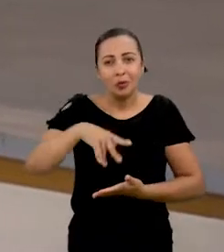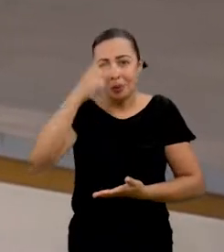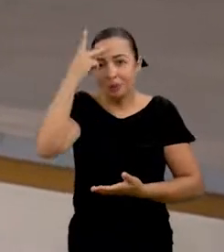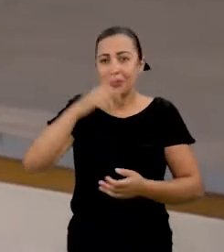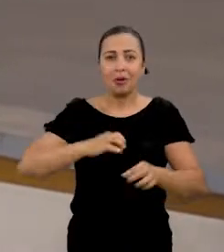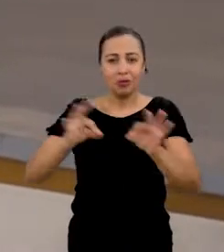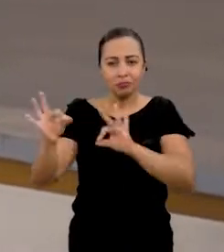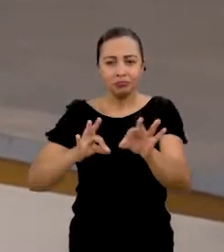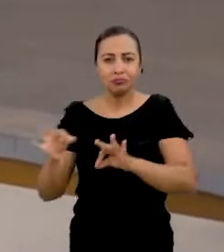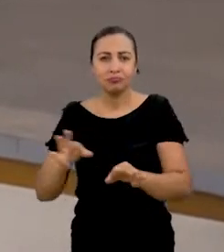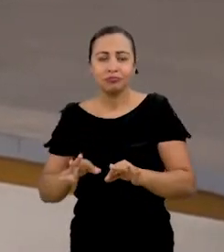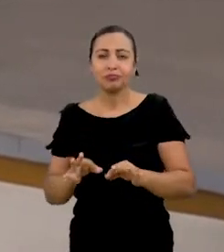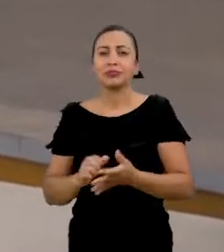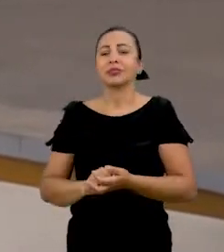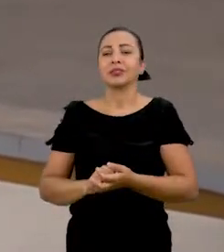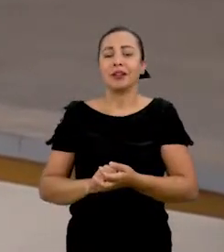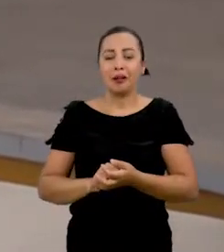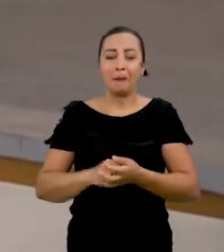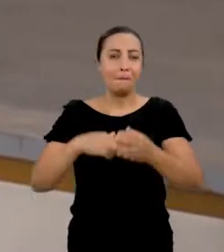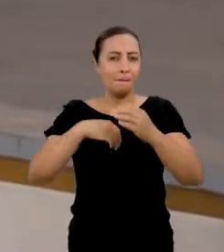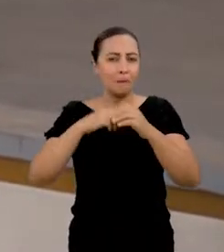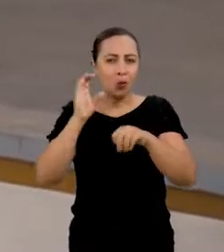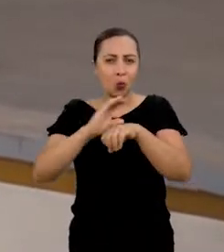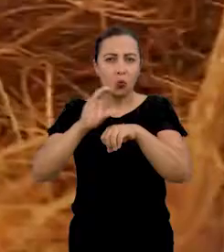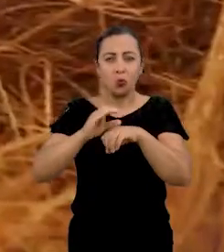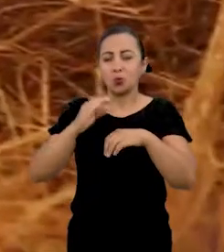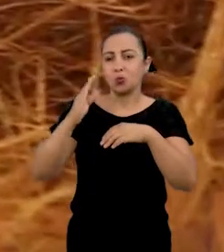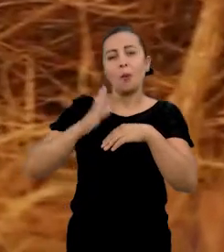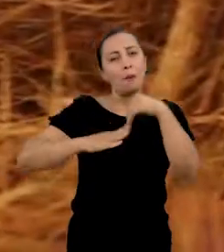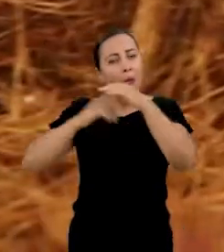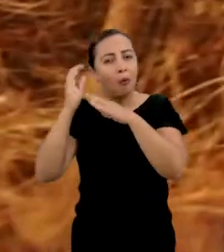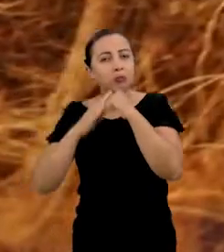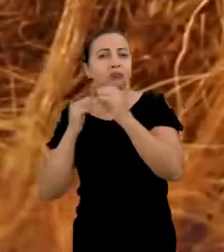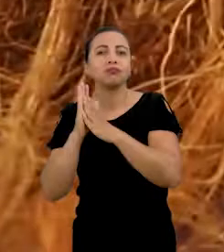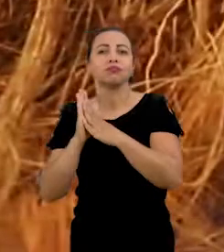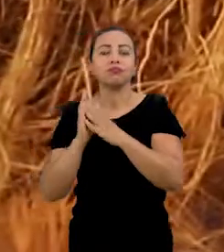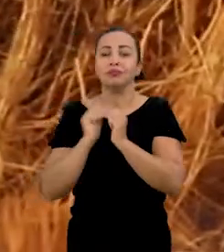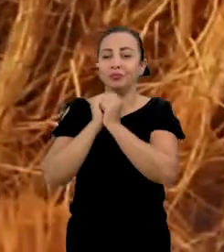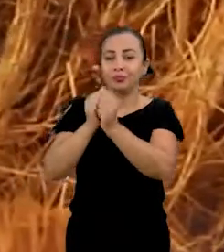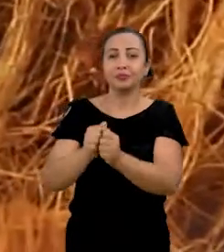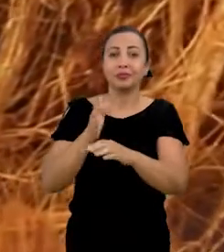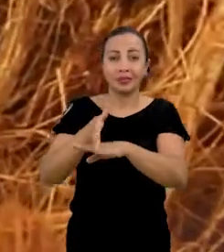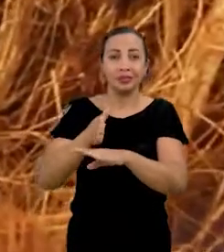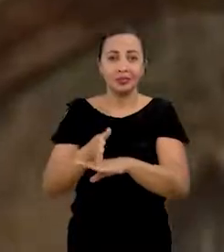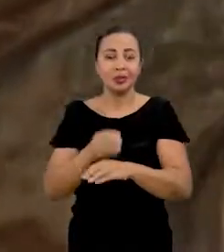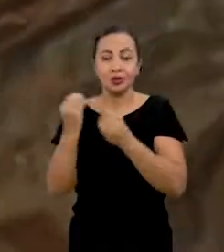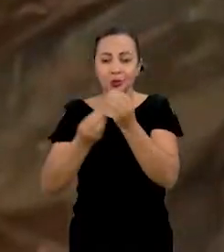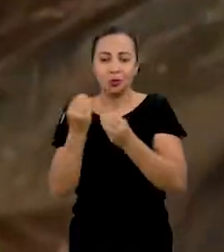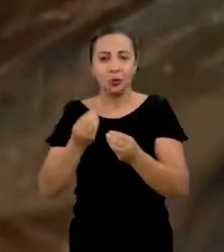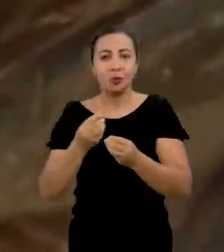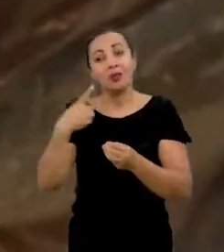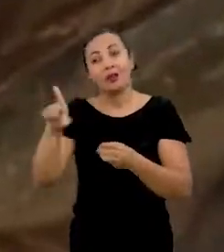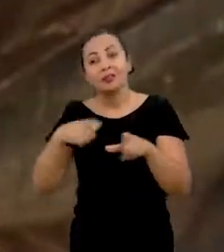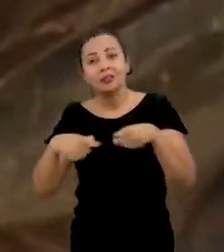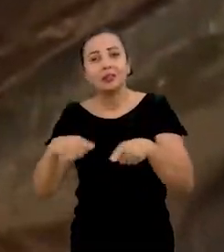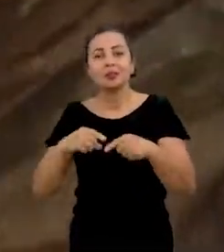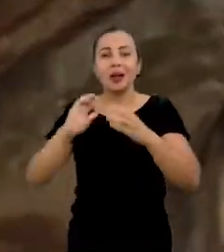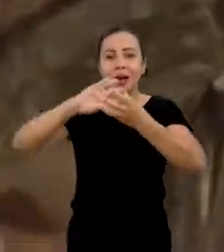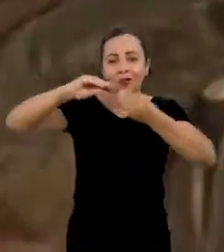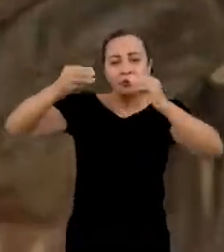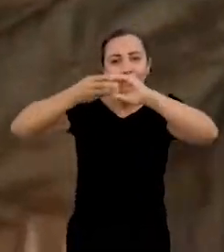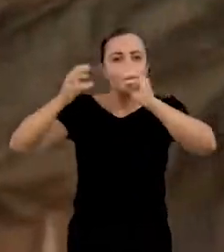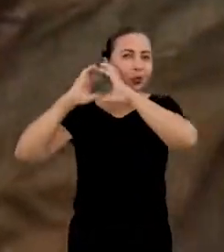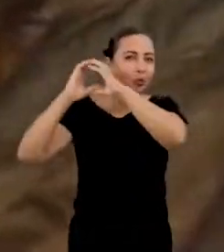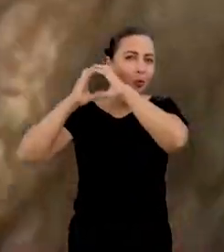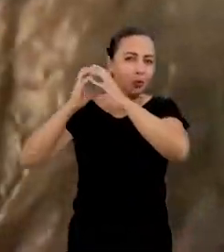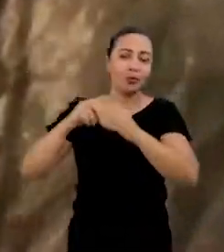conjunto, para preparação de cursos profissionalizantes em cima da fibra do coco, através de como se irá trabalhar com a